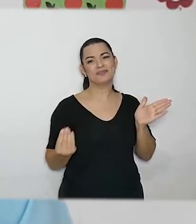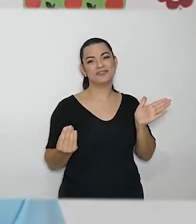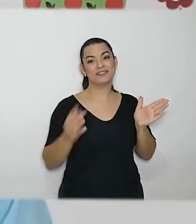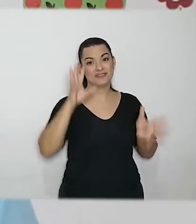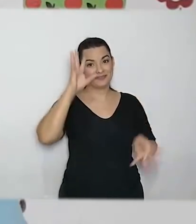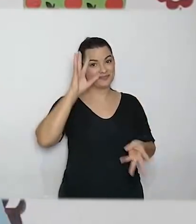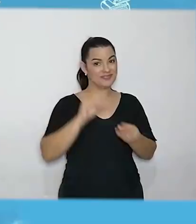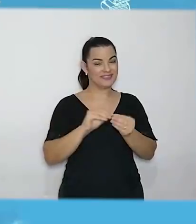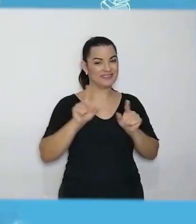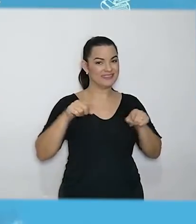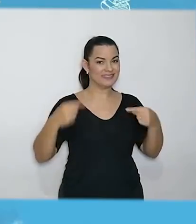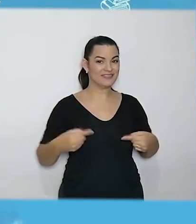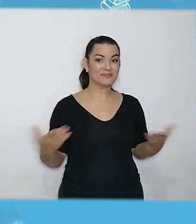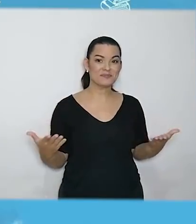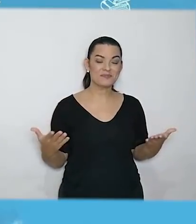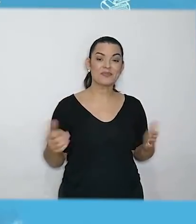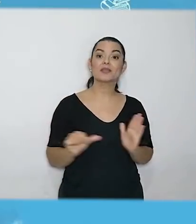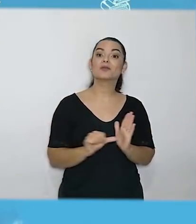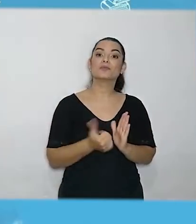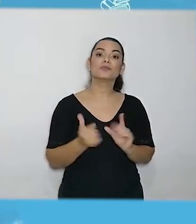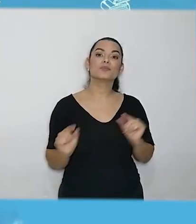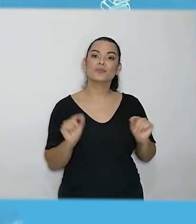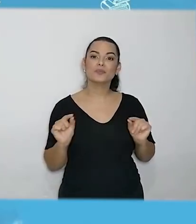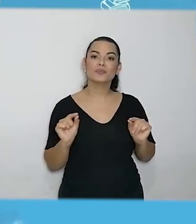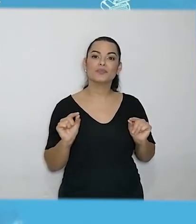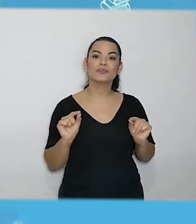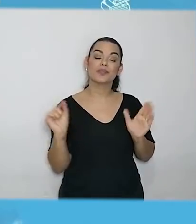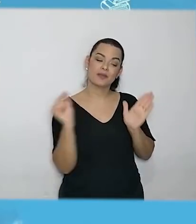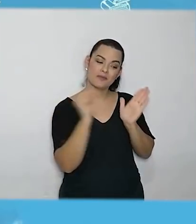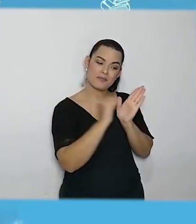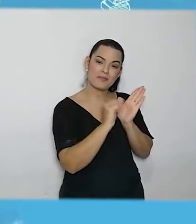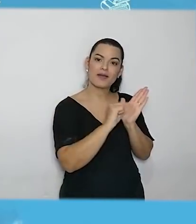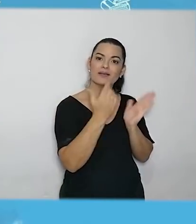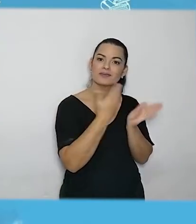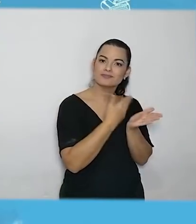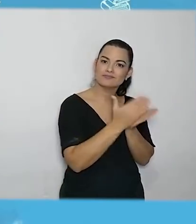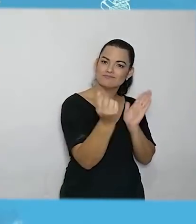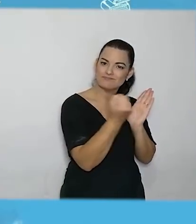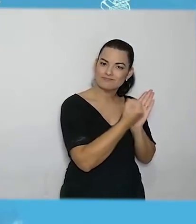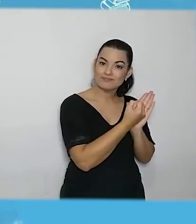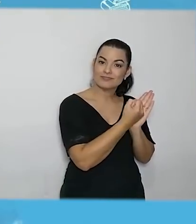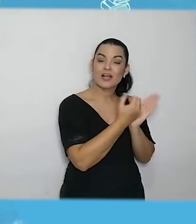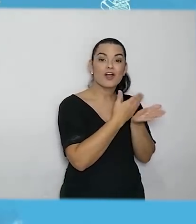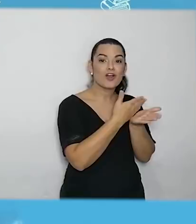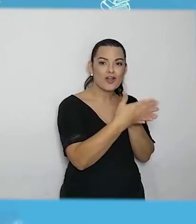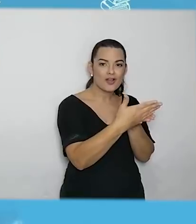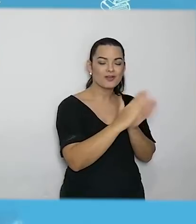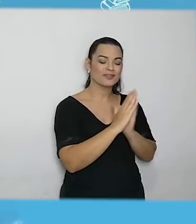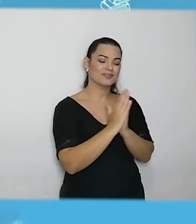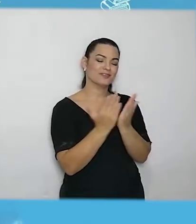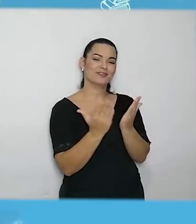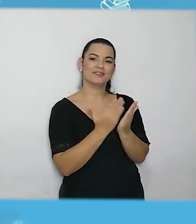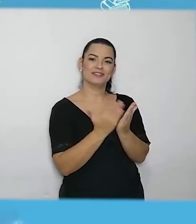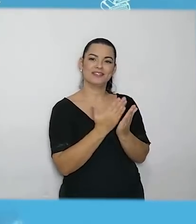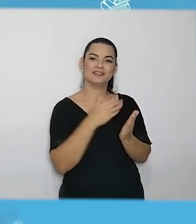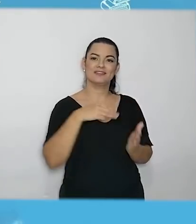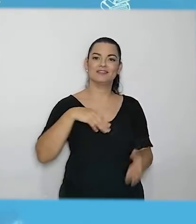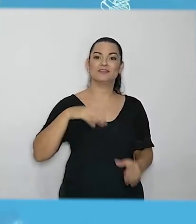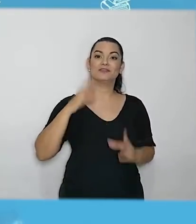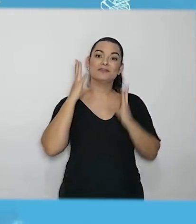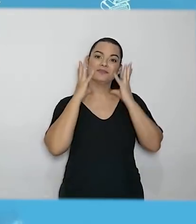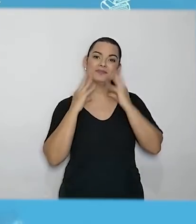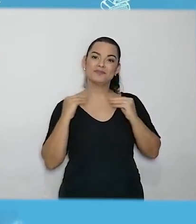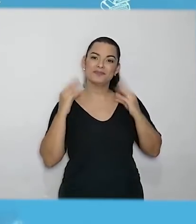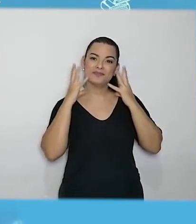nosso desafio. Primeira coisa, marcar aí no seu caderno o início do livro O Medonho.